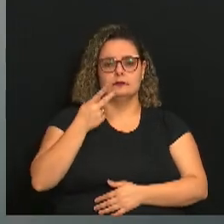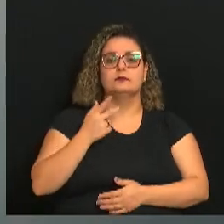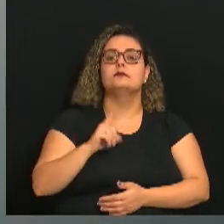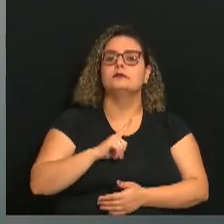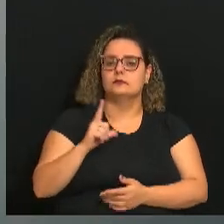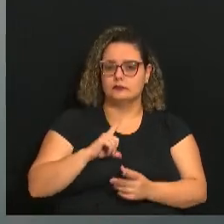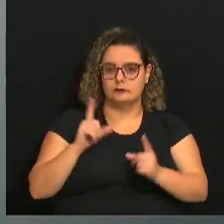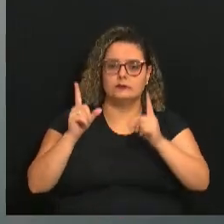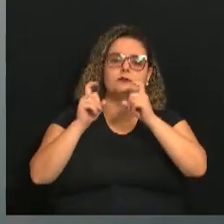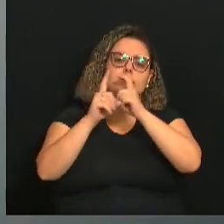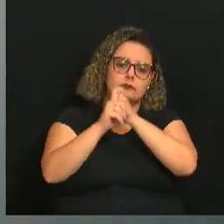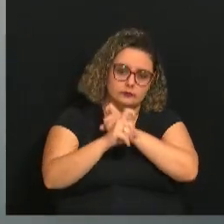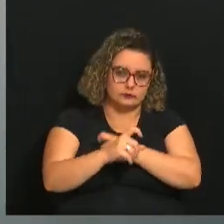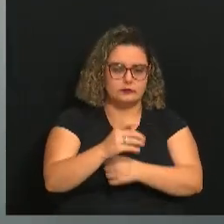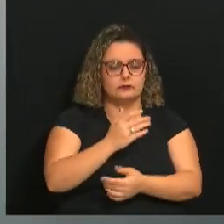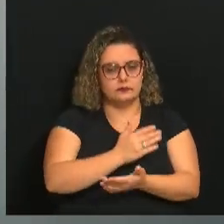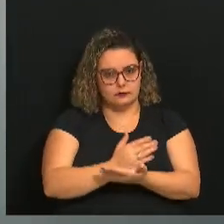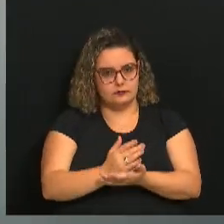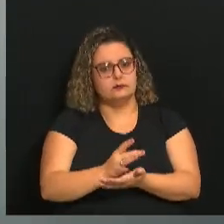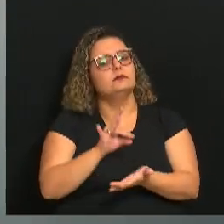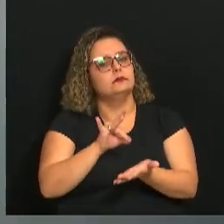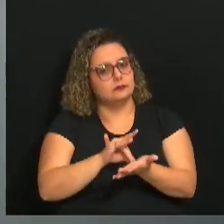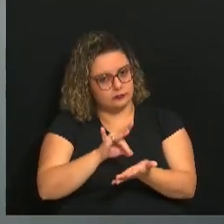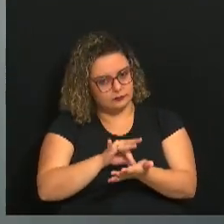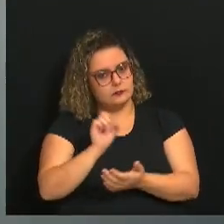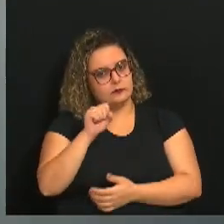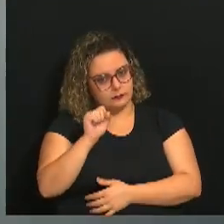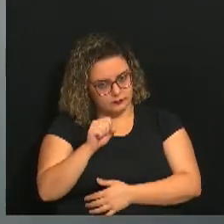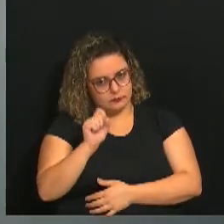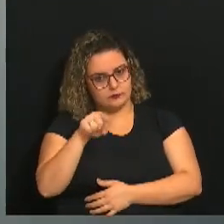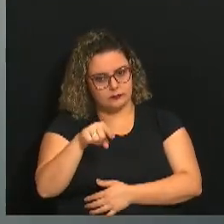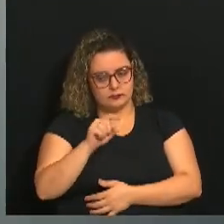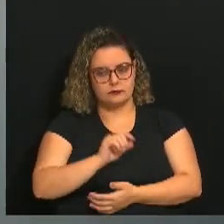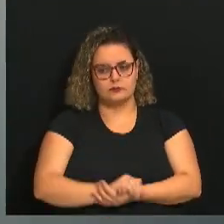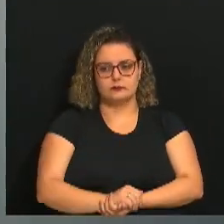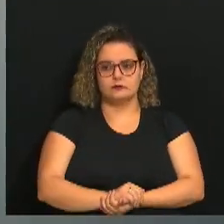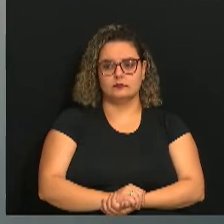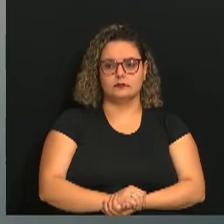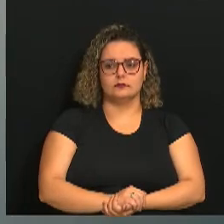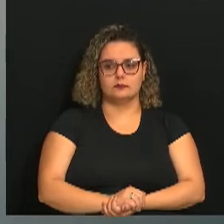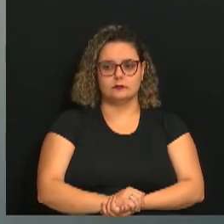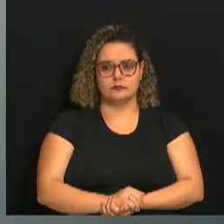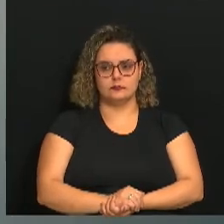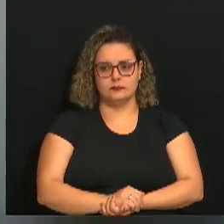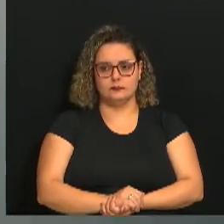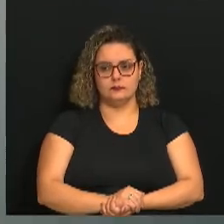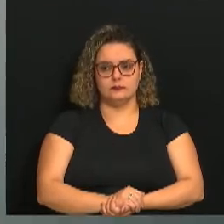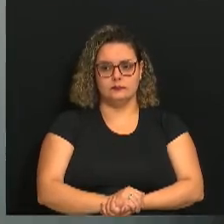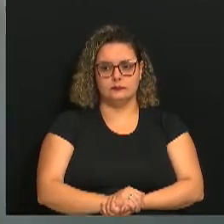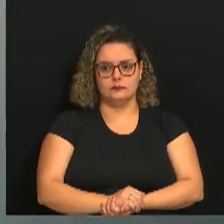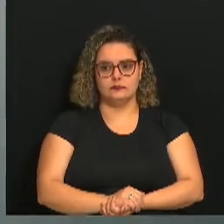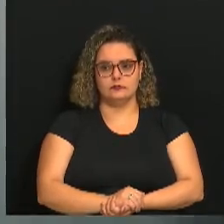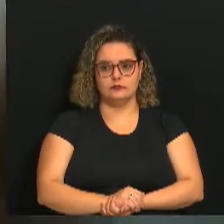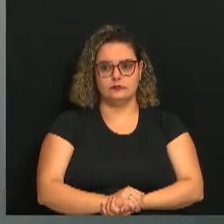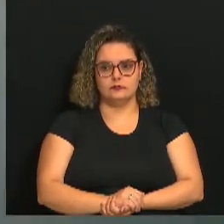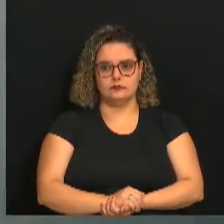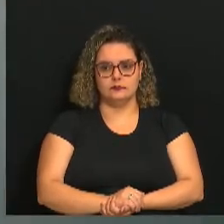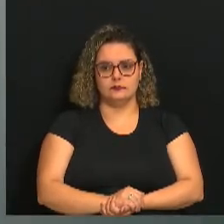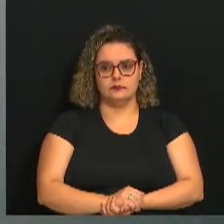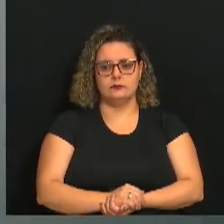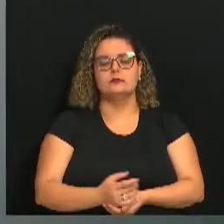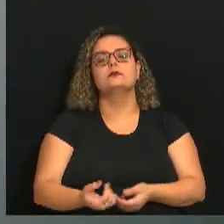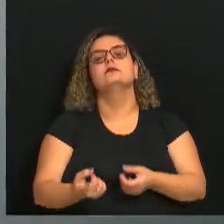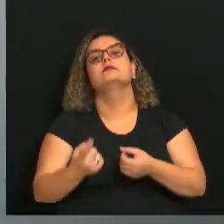de contratempo, de dificuldade, é verdade, teve. Posteriormente, a gente volta de novo, né, na questão